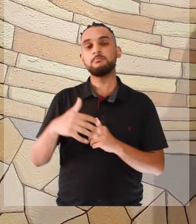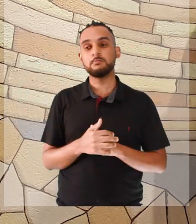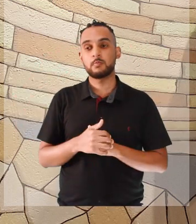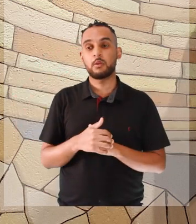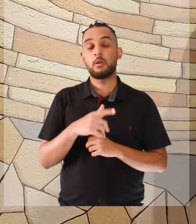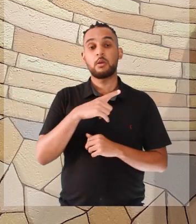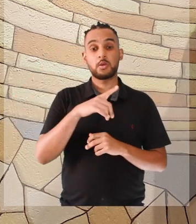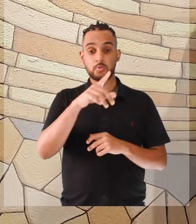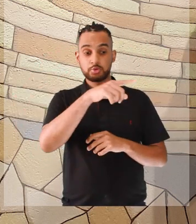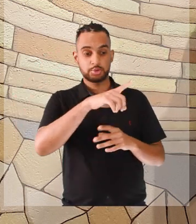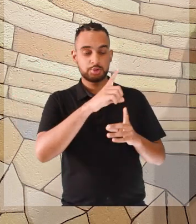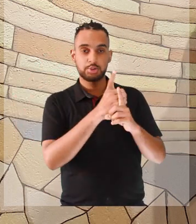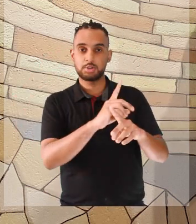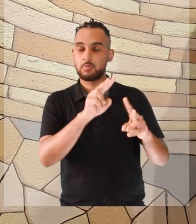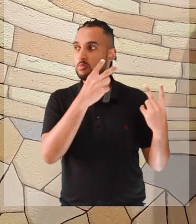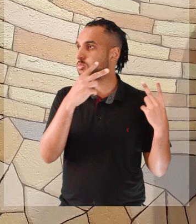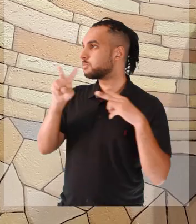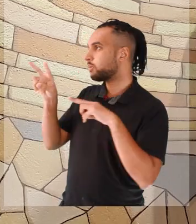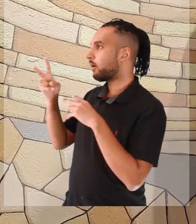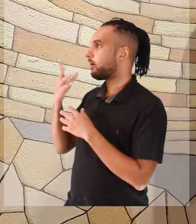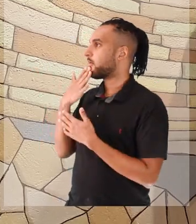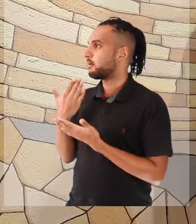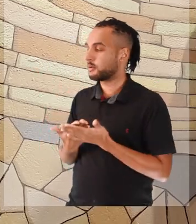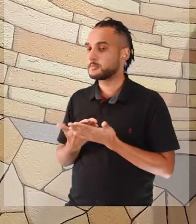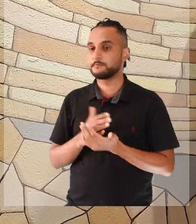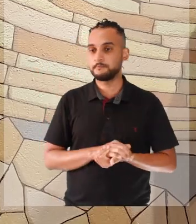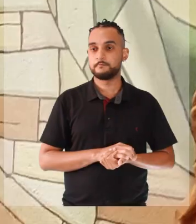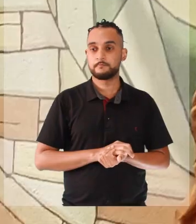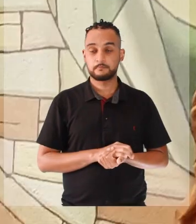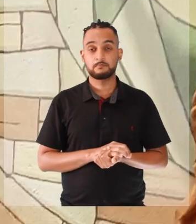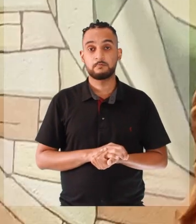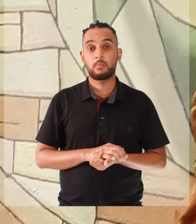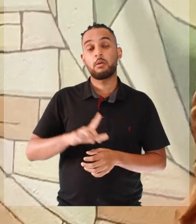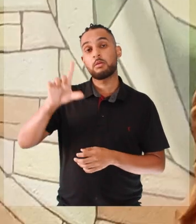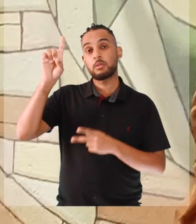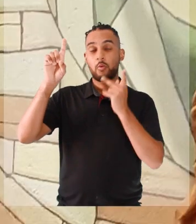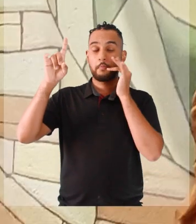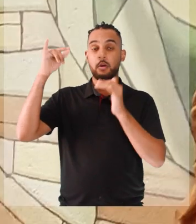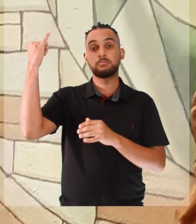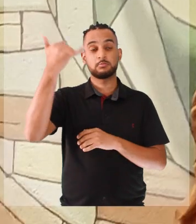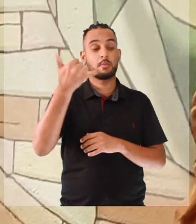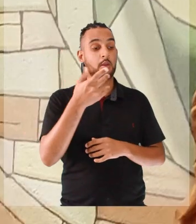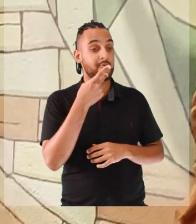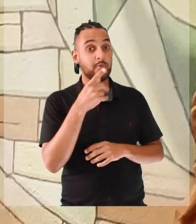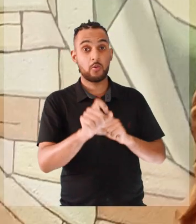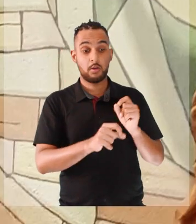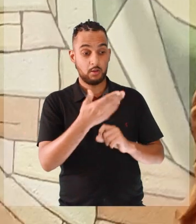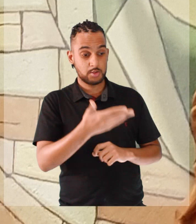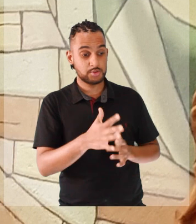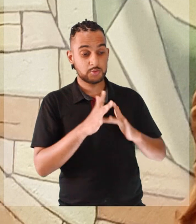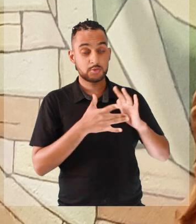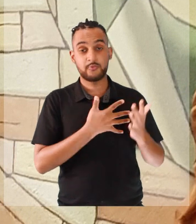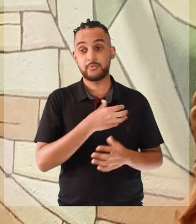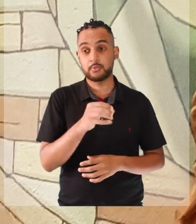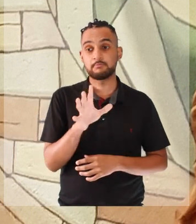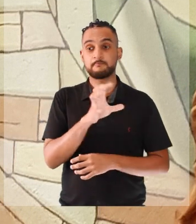seja, transfigurou-se diante dos olhos dos seus discípulos. A voz do Pai Celeste chamou Jesus de Filho